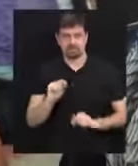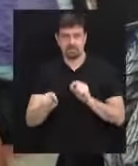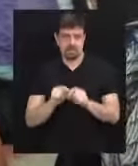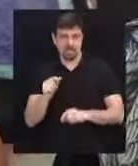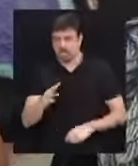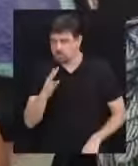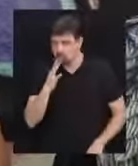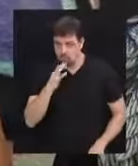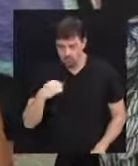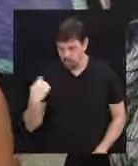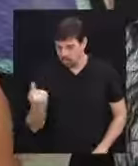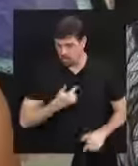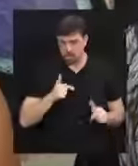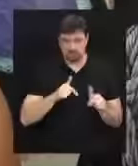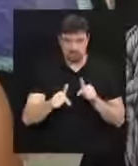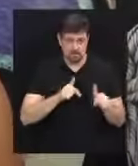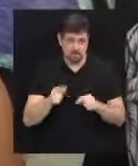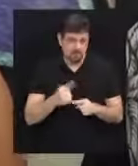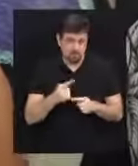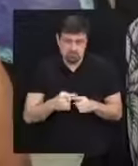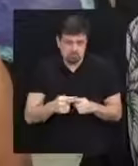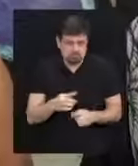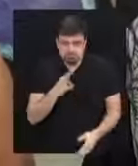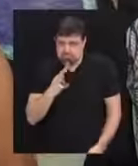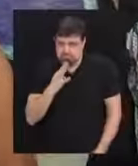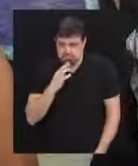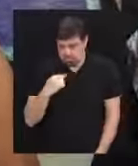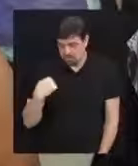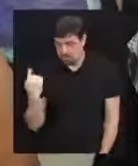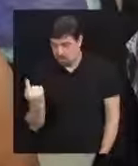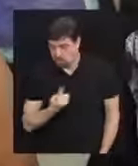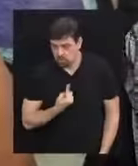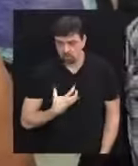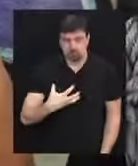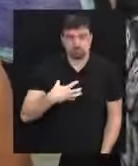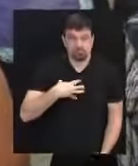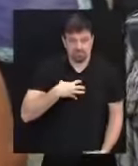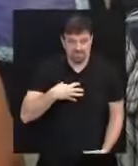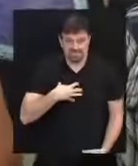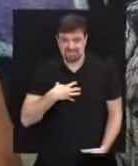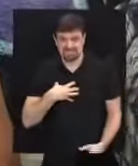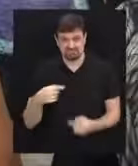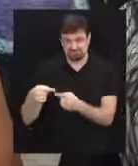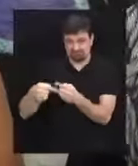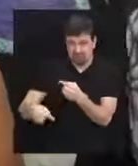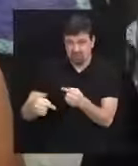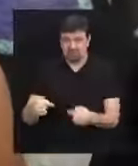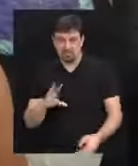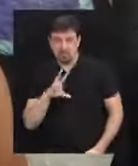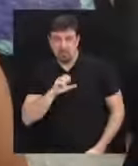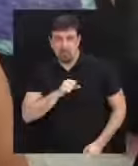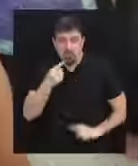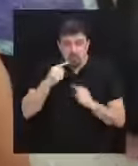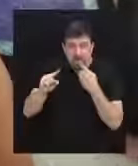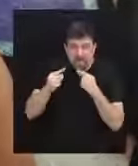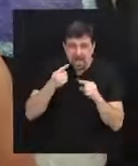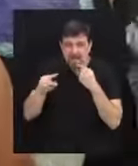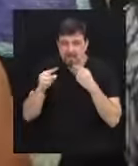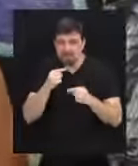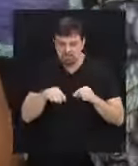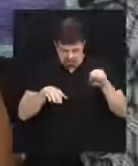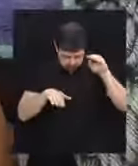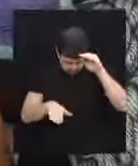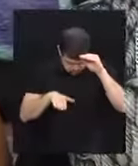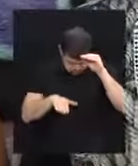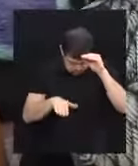gente. Mas para quem também não é, e assim, não é porque não conhece o trabalho, porque às vezes o estilo do Mendes não fazia parte do gosto do musical